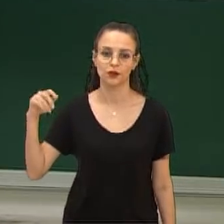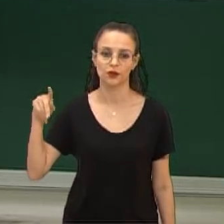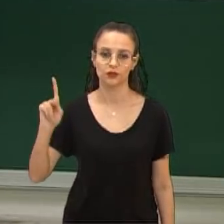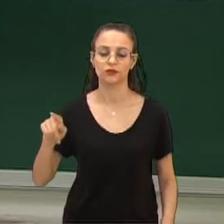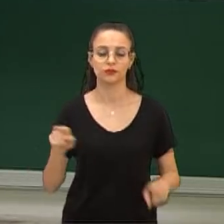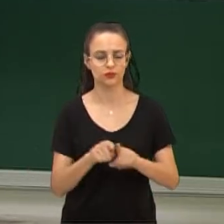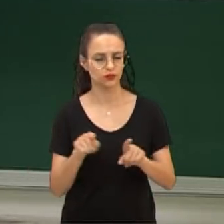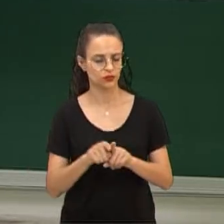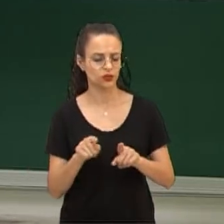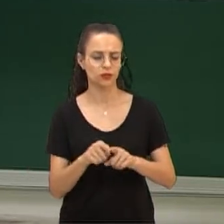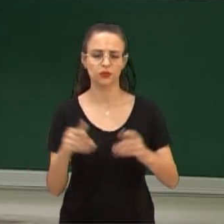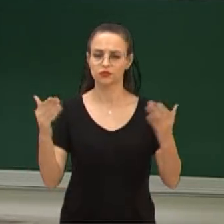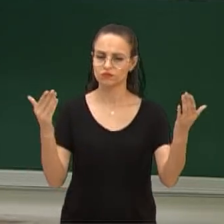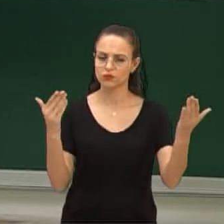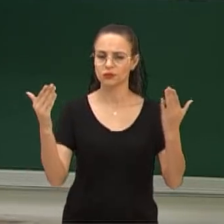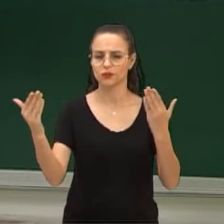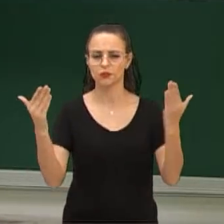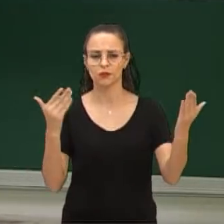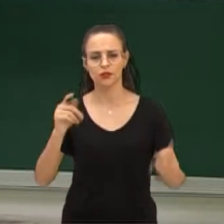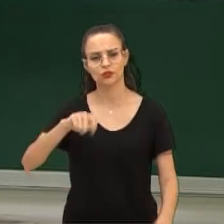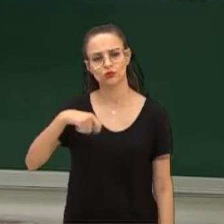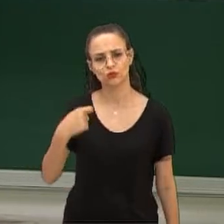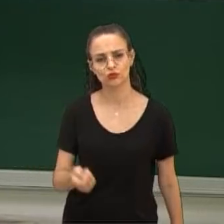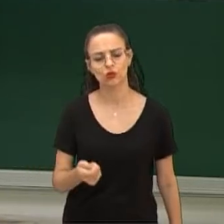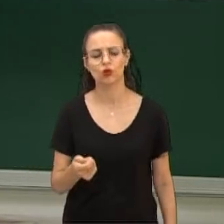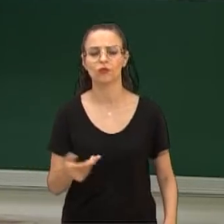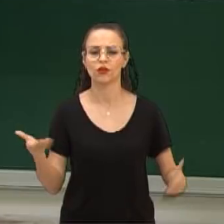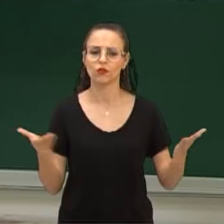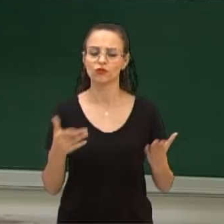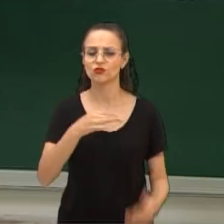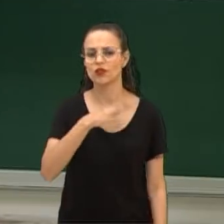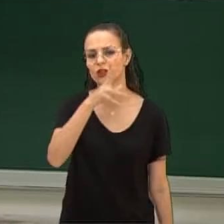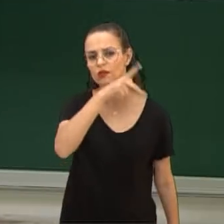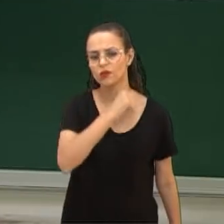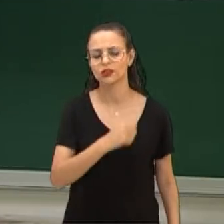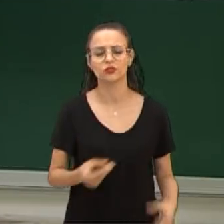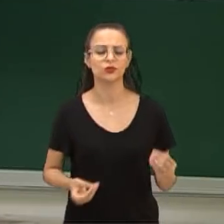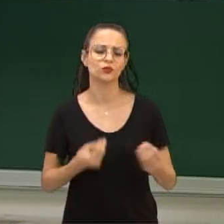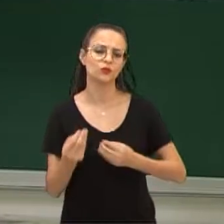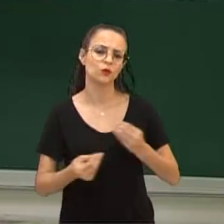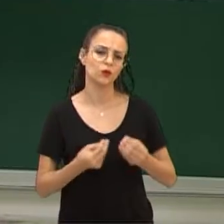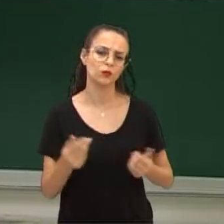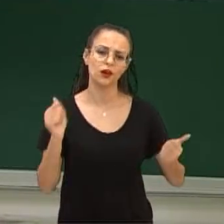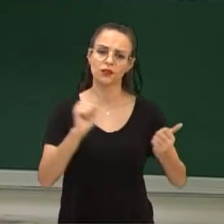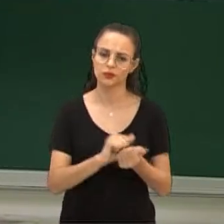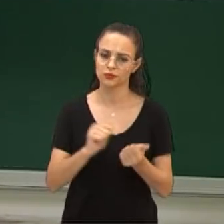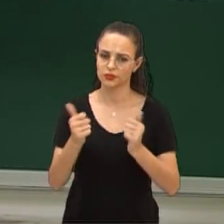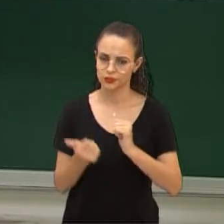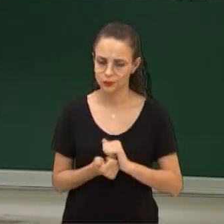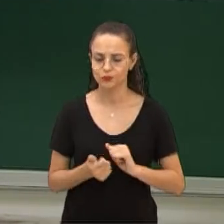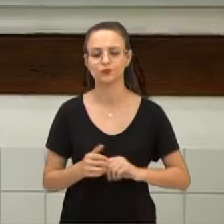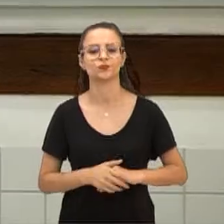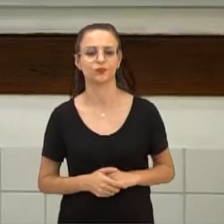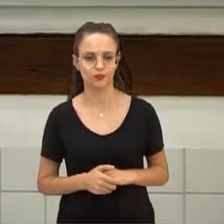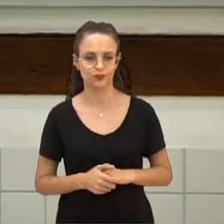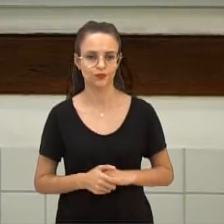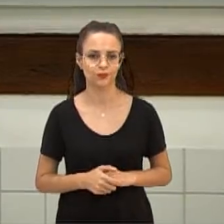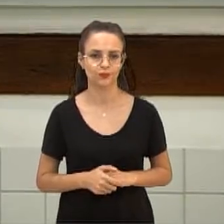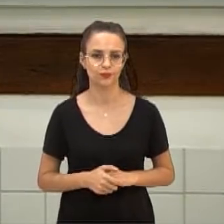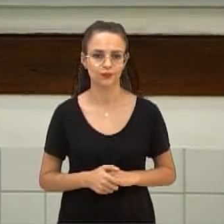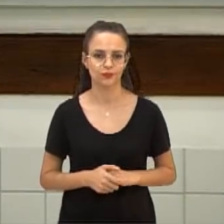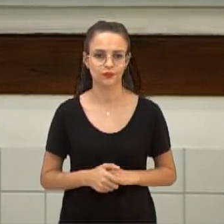algumas analogias sobre seres na atualidade, como é que eles faziam para se adaptar. Pois bem,